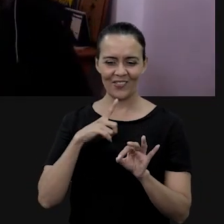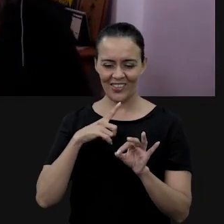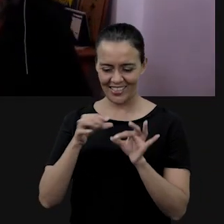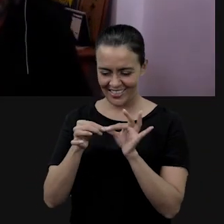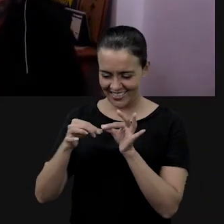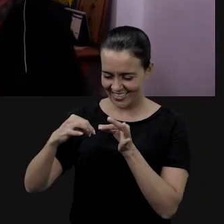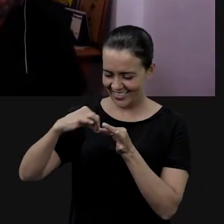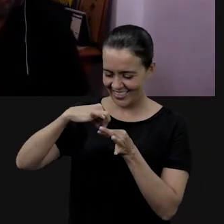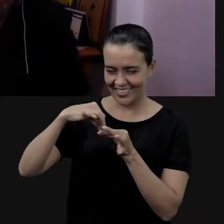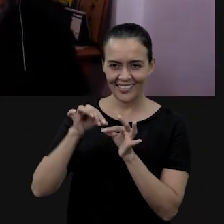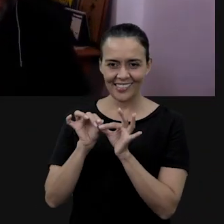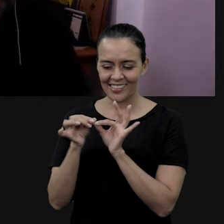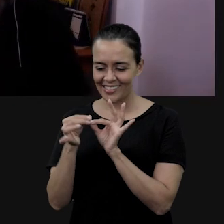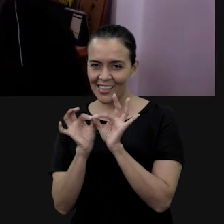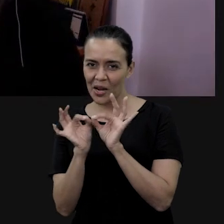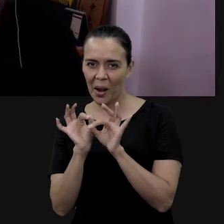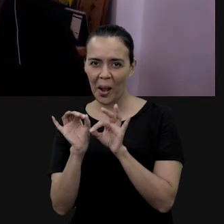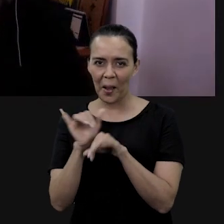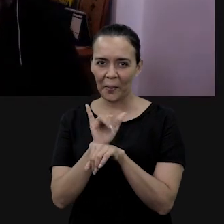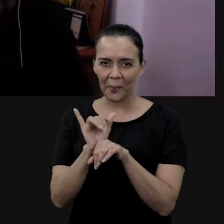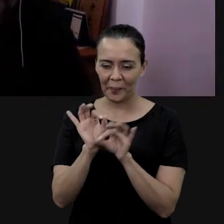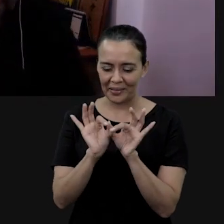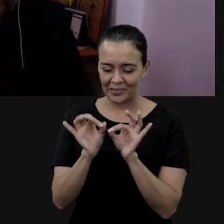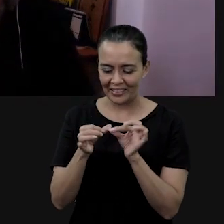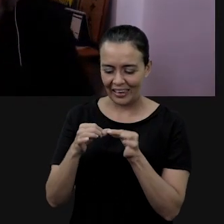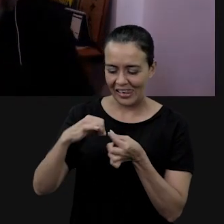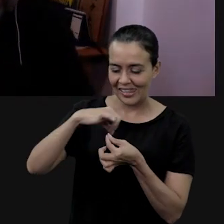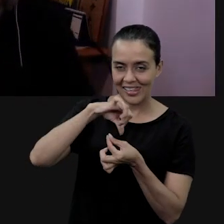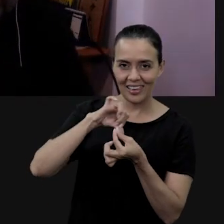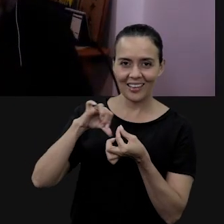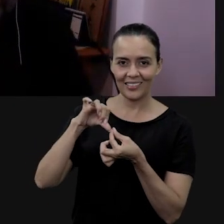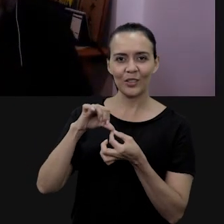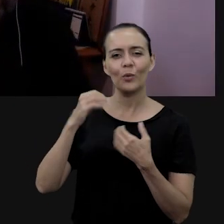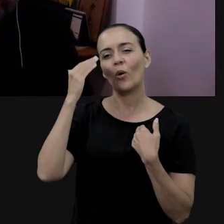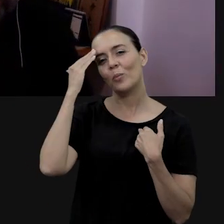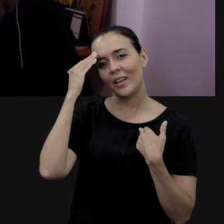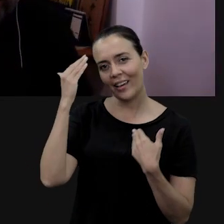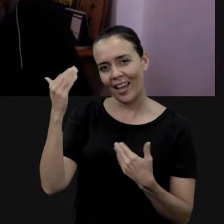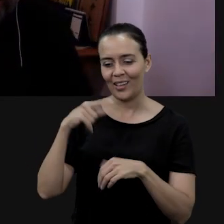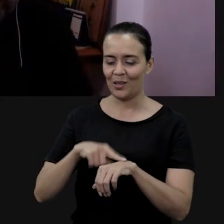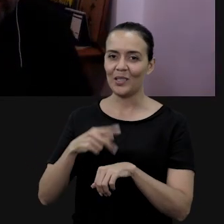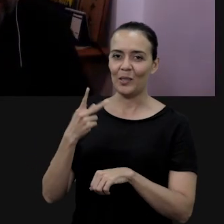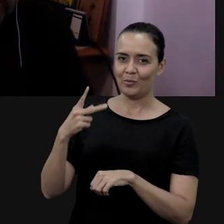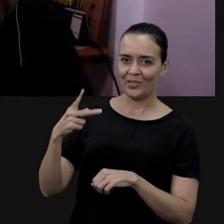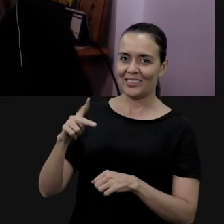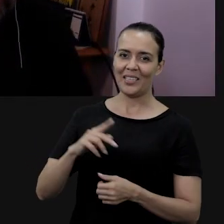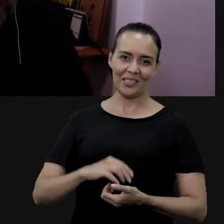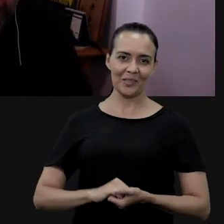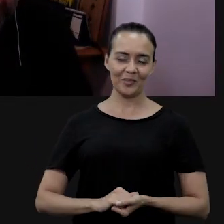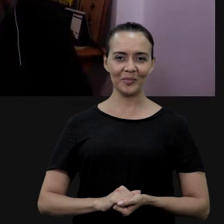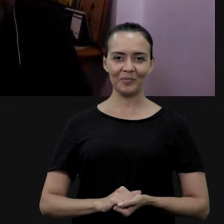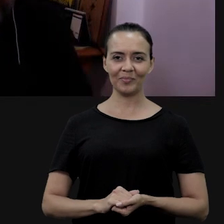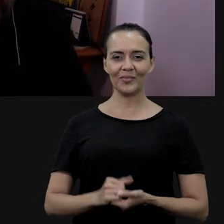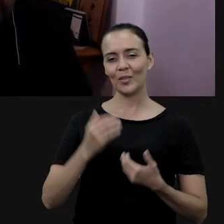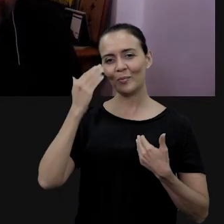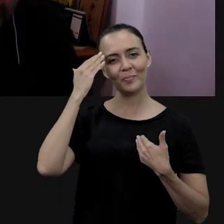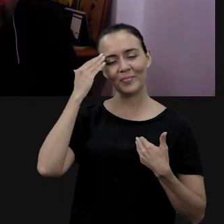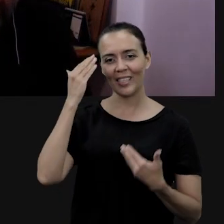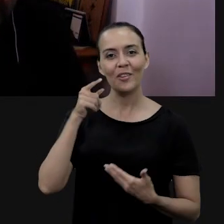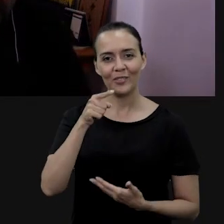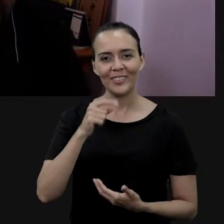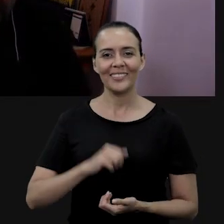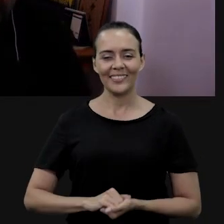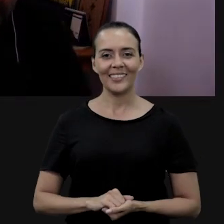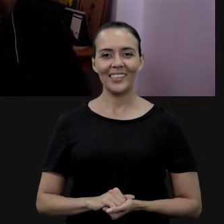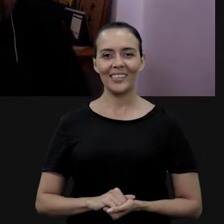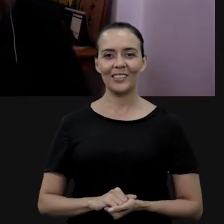alguma fita colada em algum lugar. Pô, Mas, pô, obrigado pelo tempo aí. Então, obrigado você, valeu André.